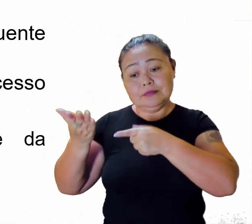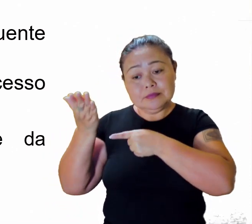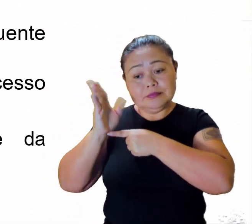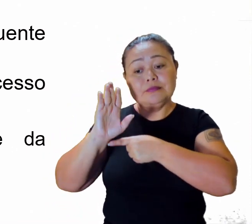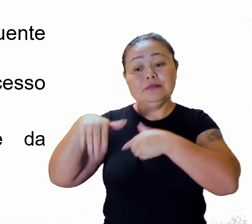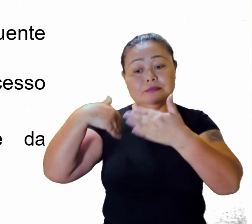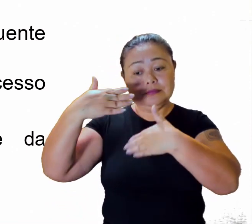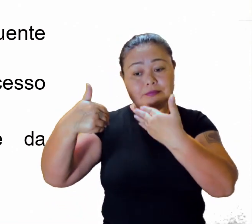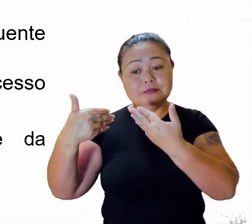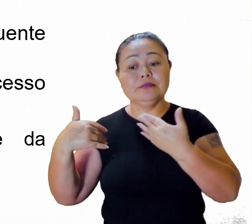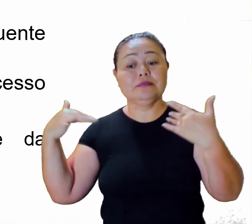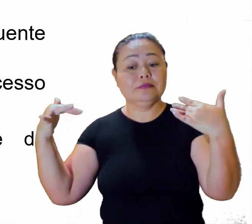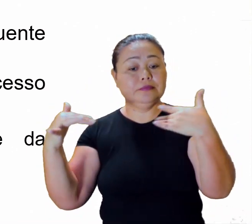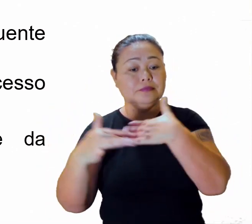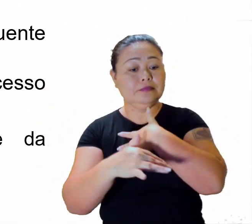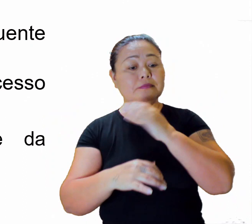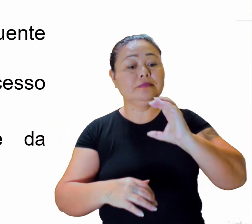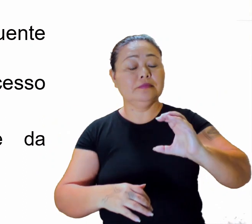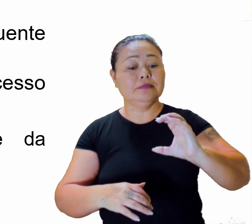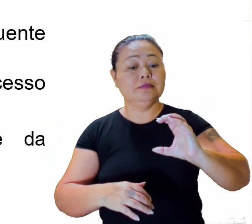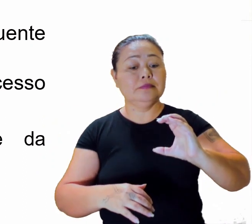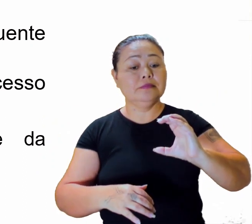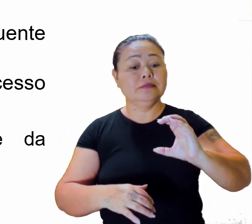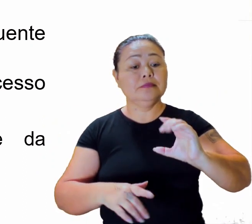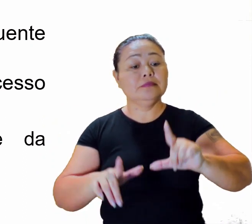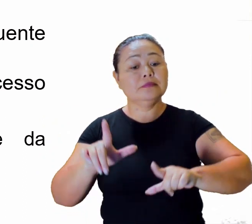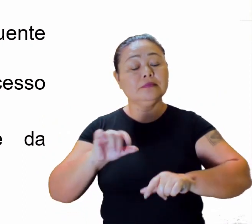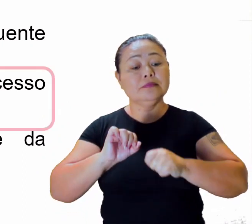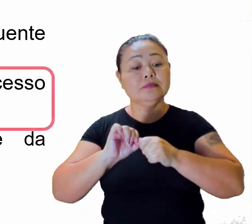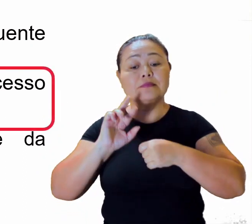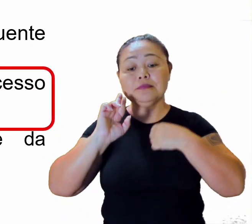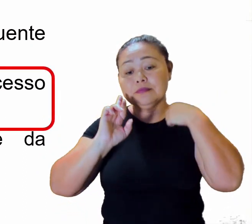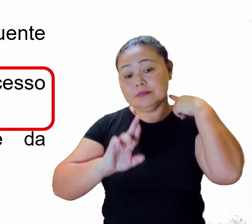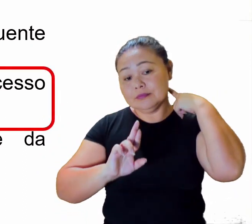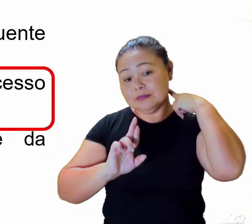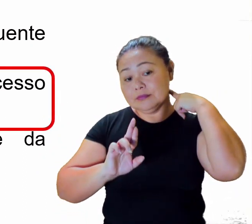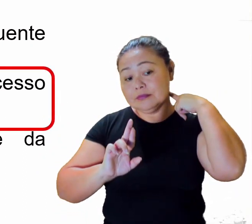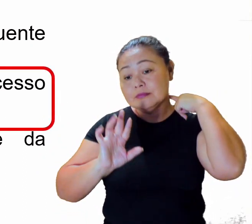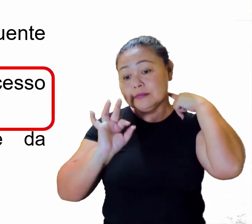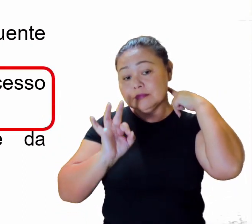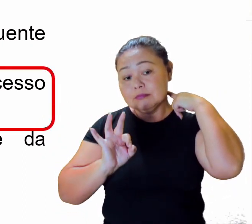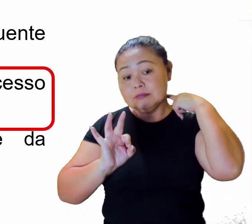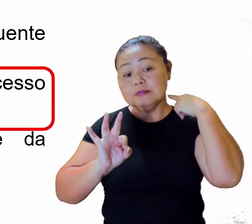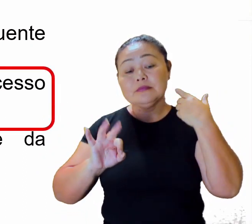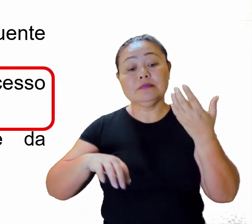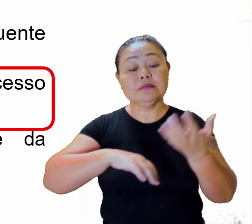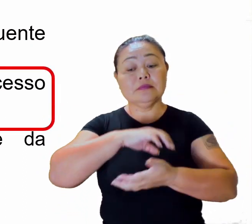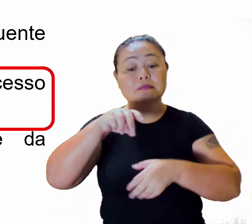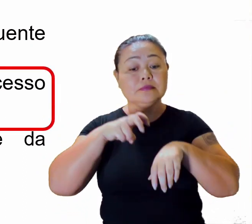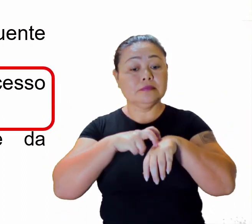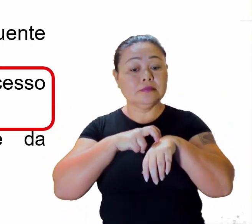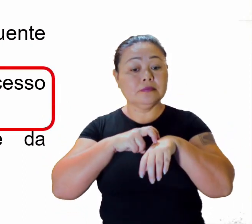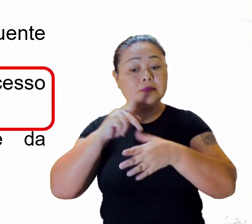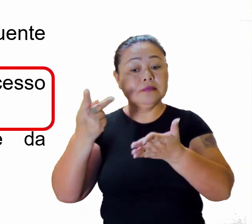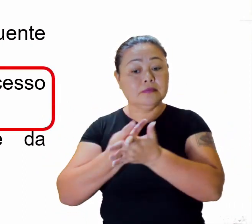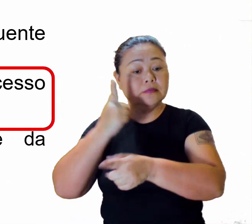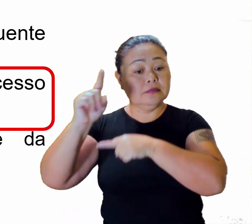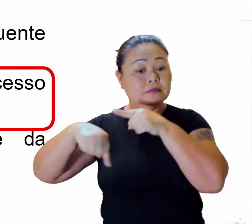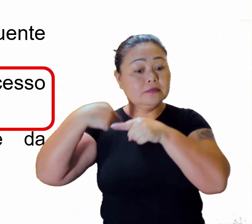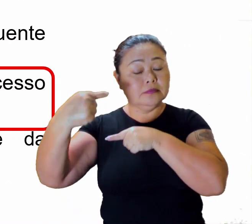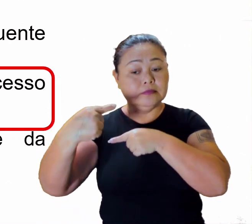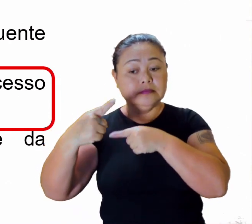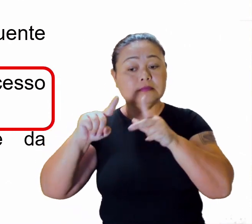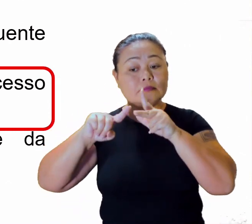Uhum. E a C, só nos resta a C, que é a resposta correta, que é a Revolução Verde e o